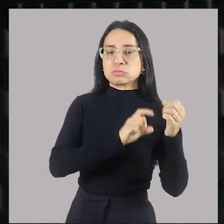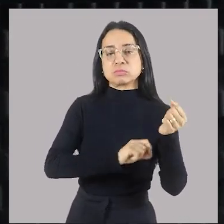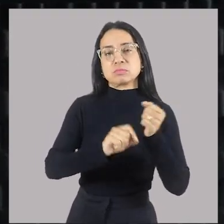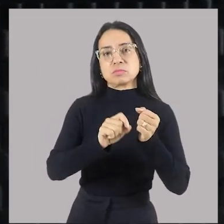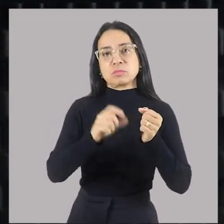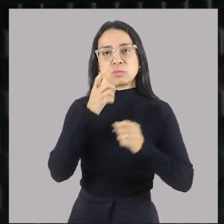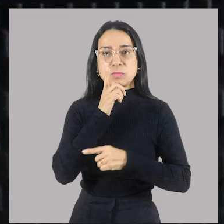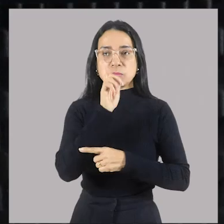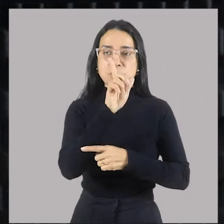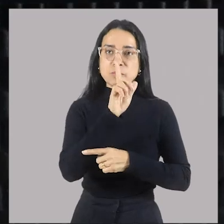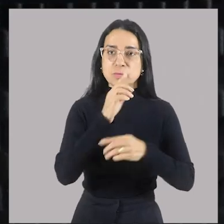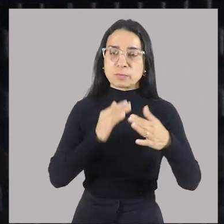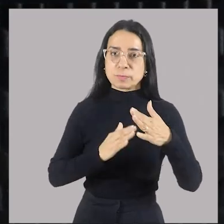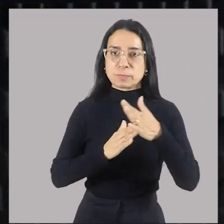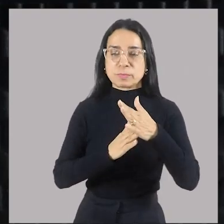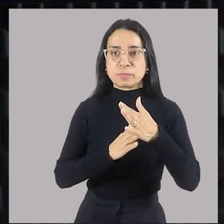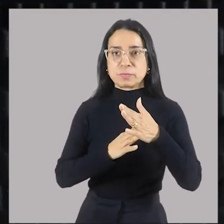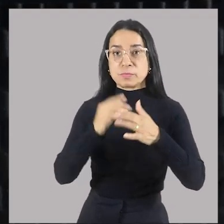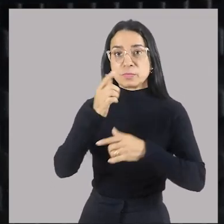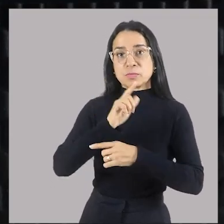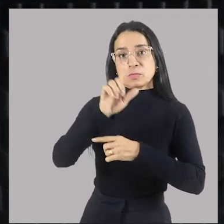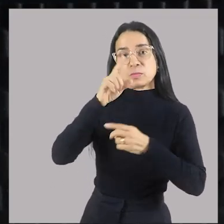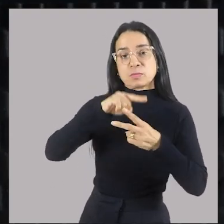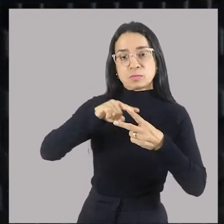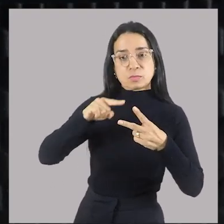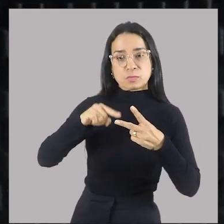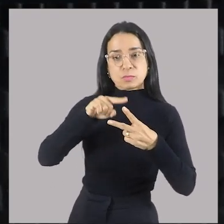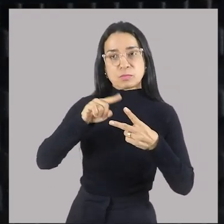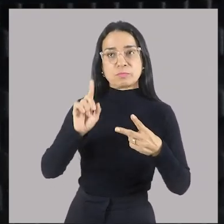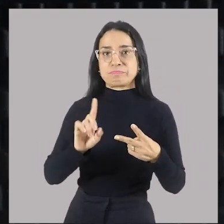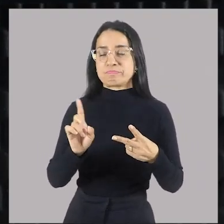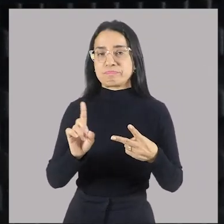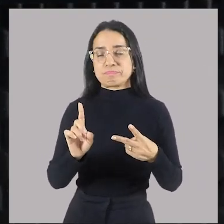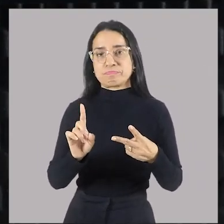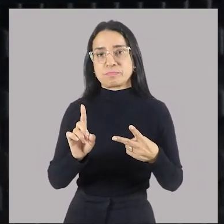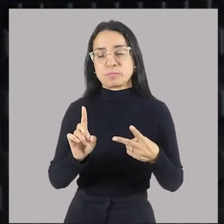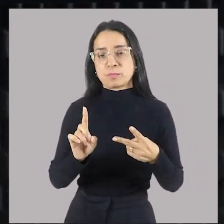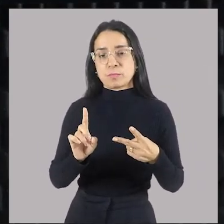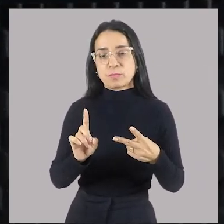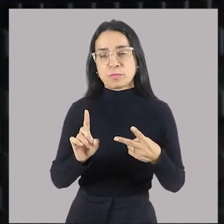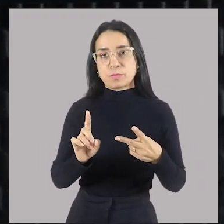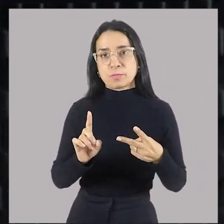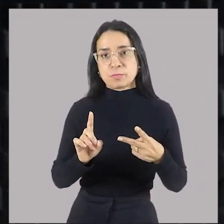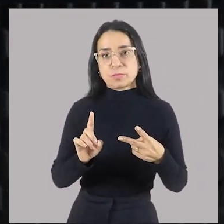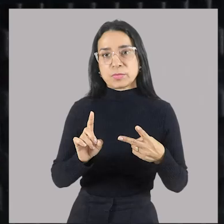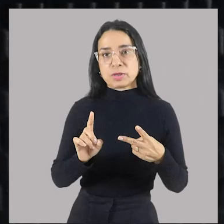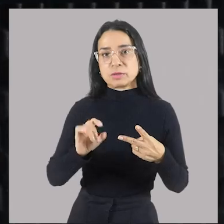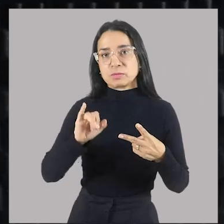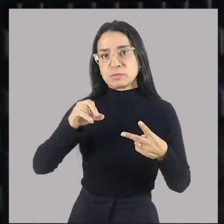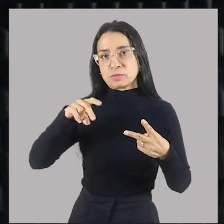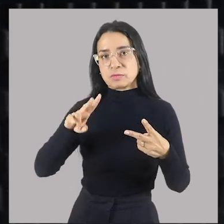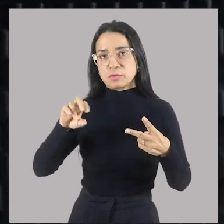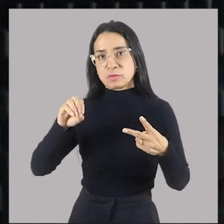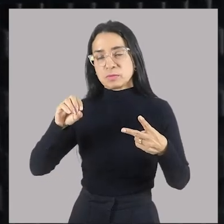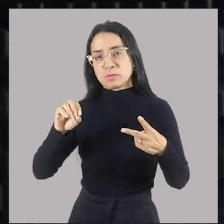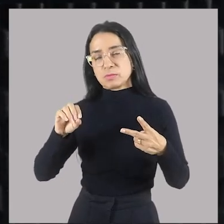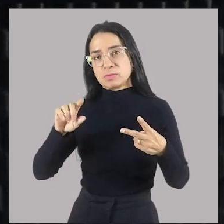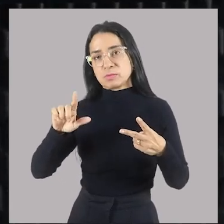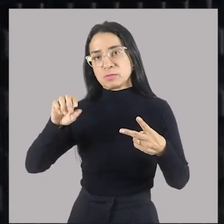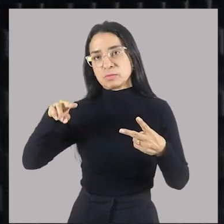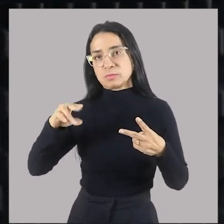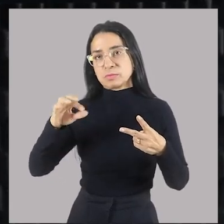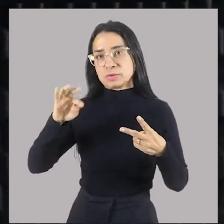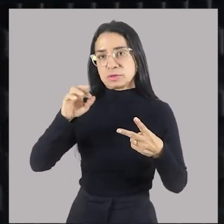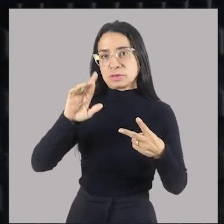gente consegue controlar. Já os outros 2, não. Eles são involuntários, mas como eu disse na aula, não